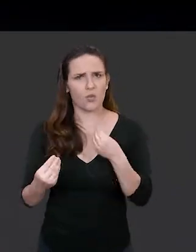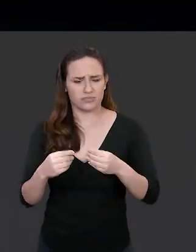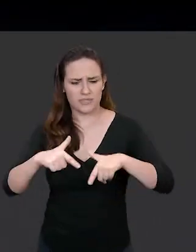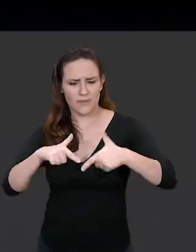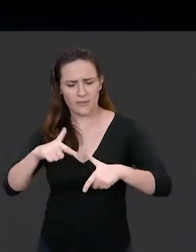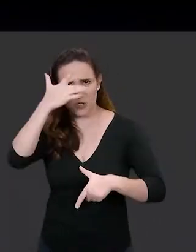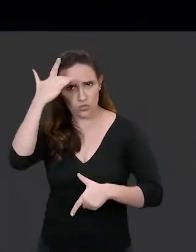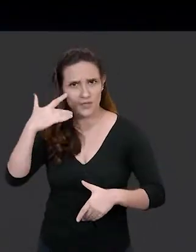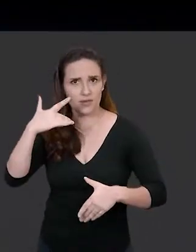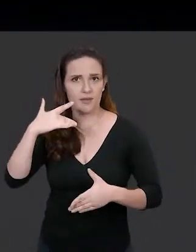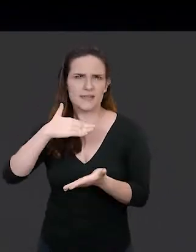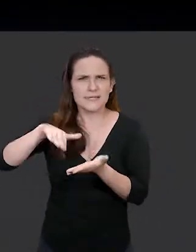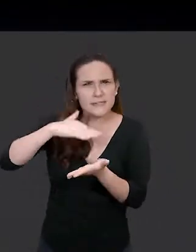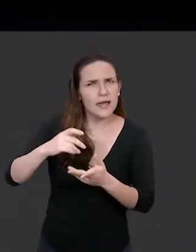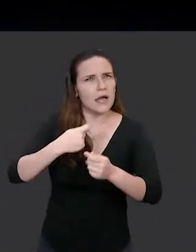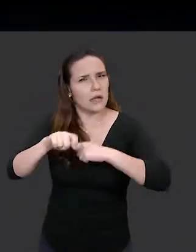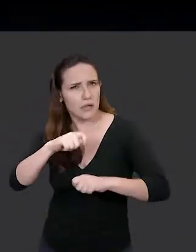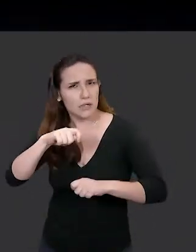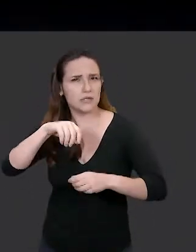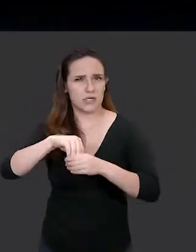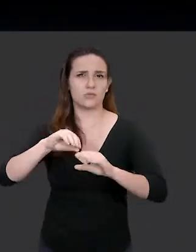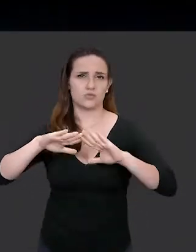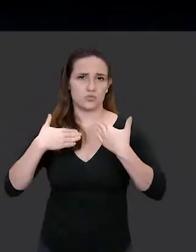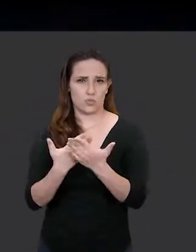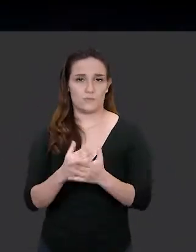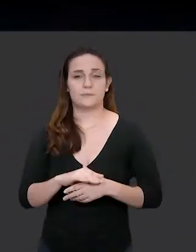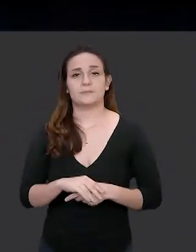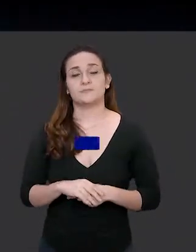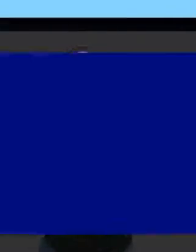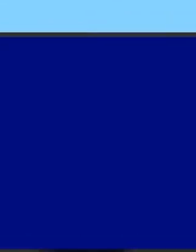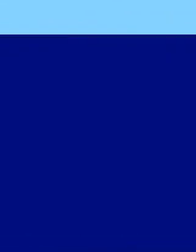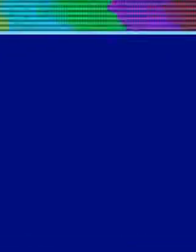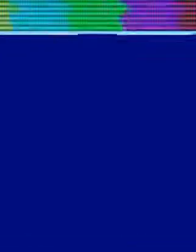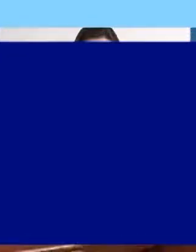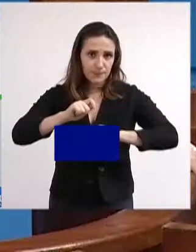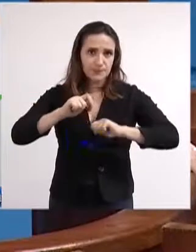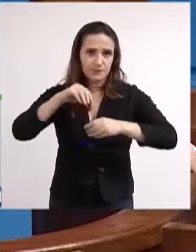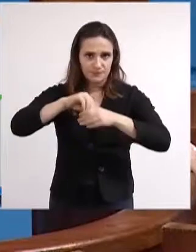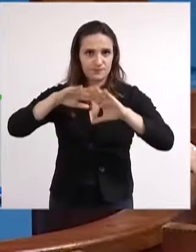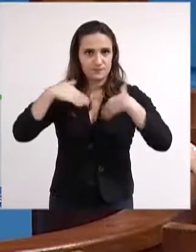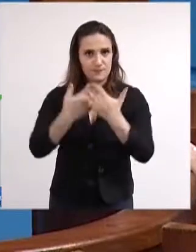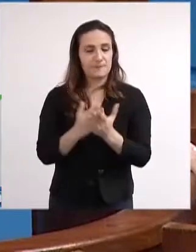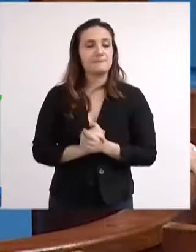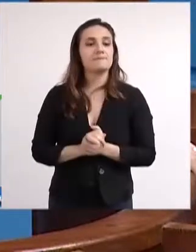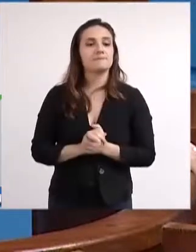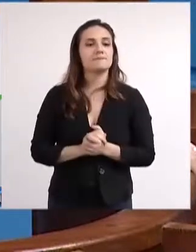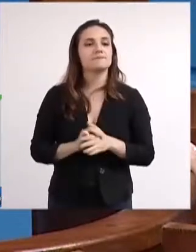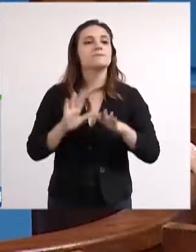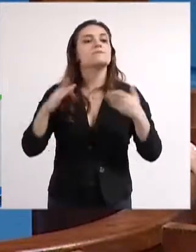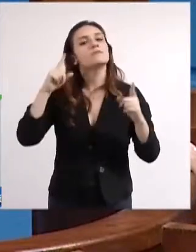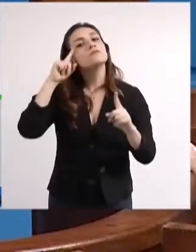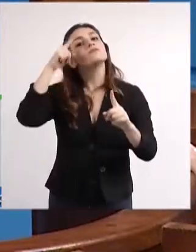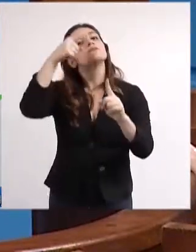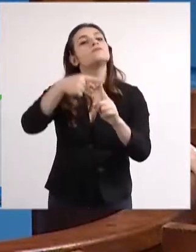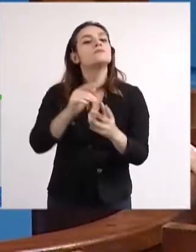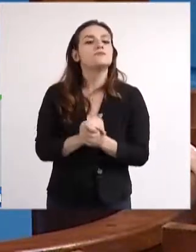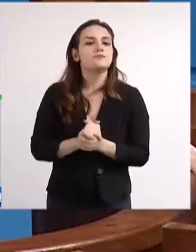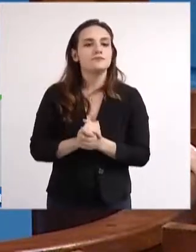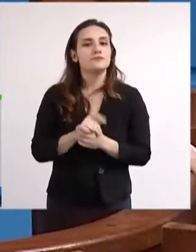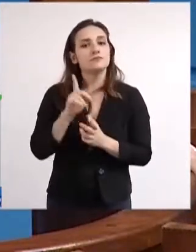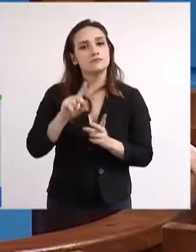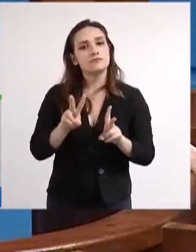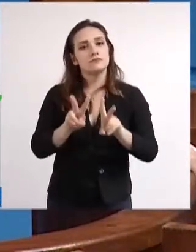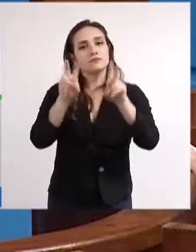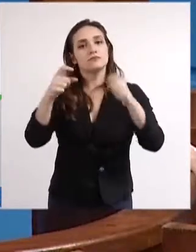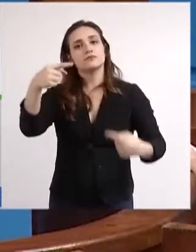as condições de trabalho dos profissionais da educação. O objetivo desta audiência pública foi